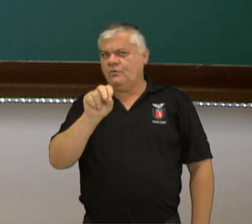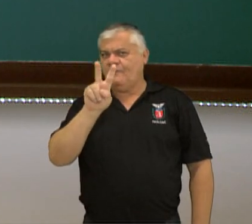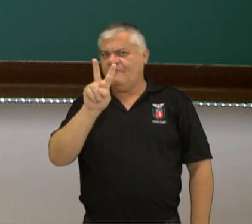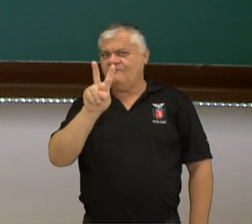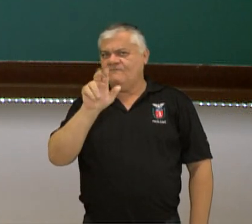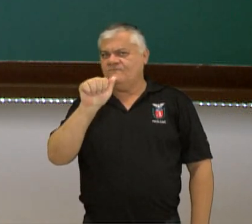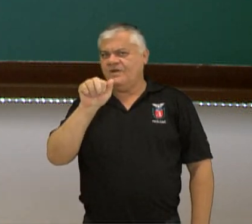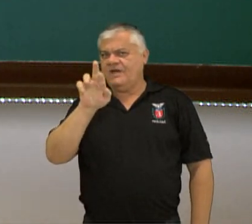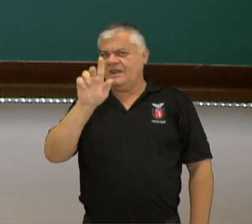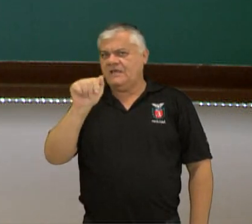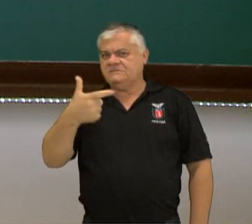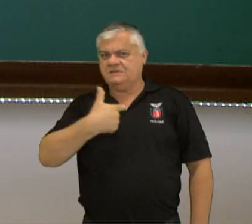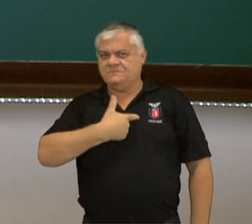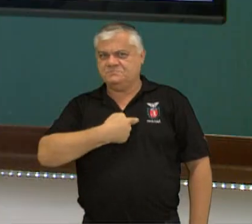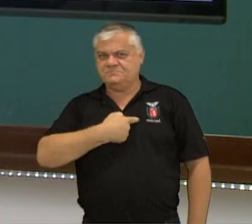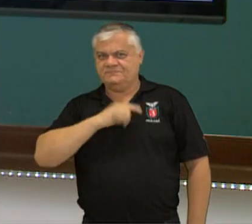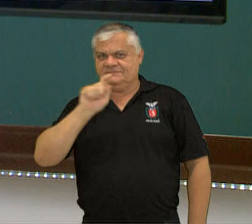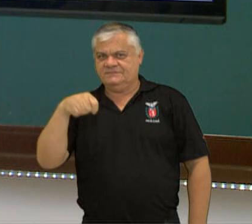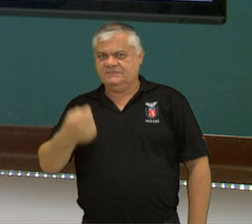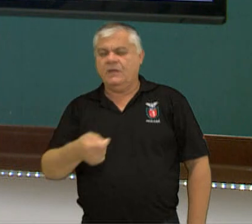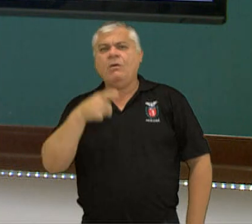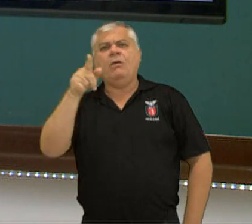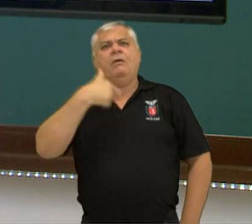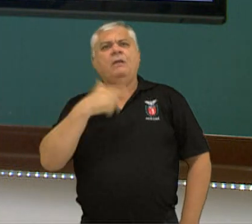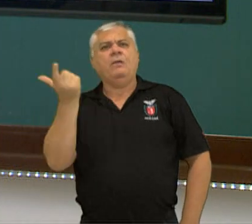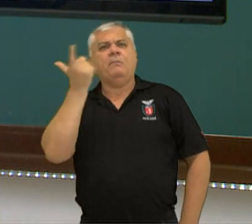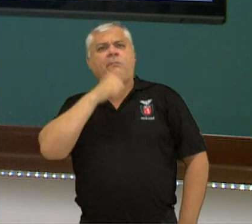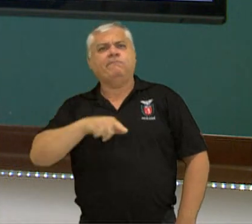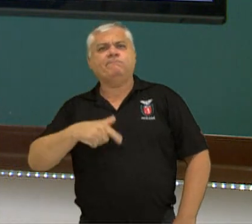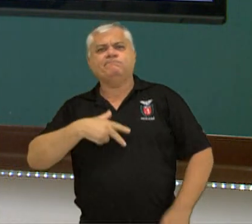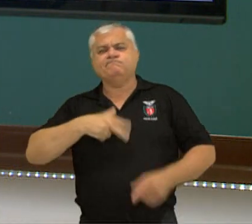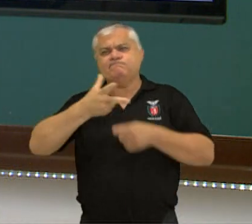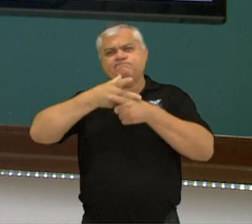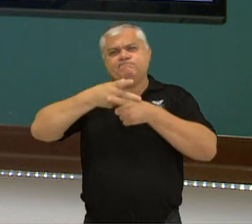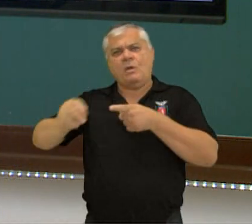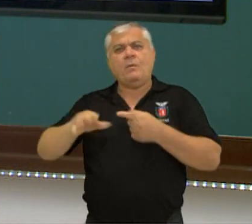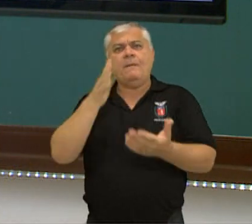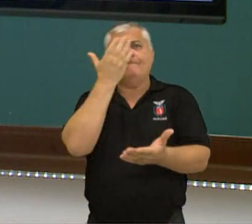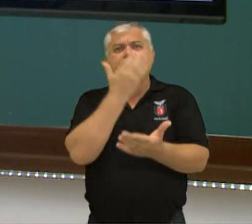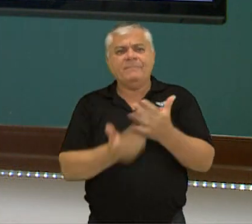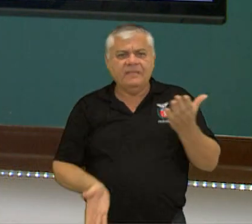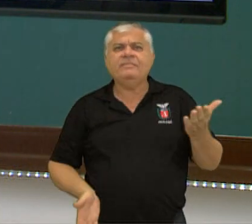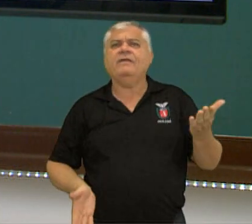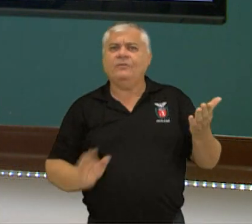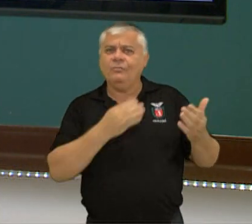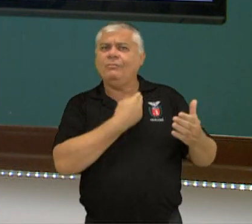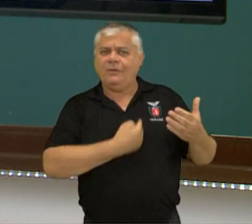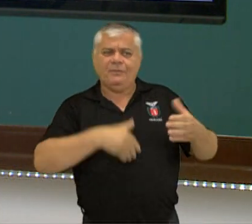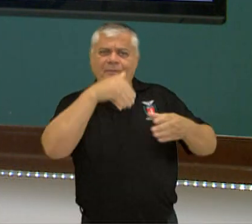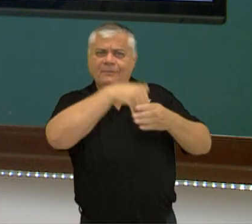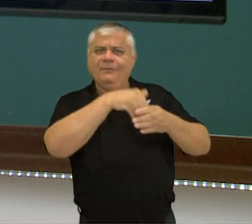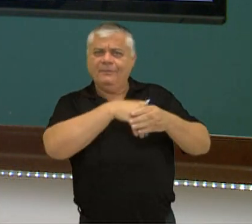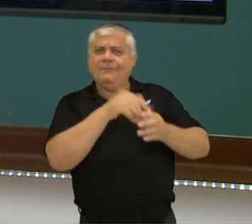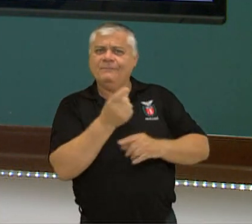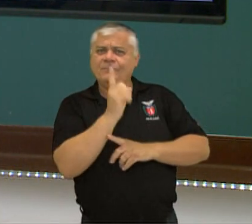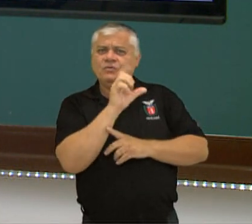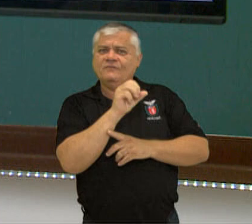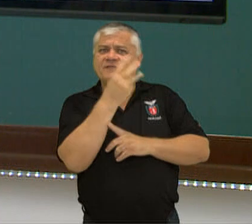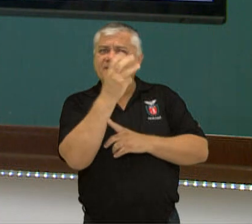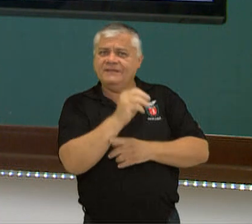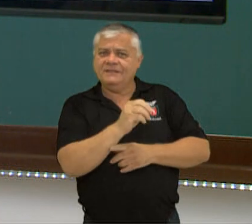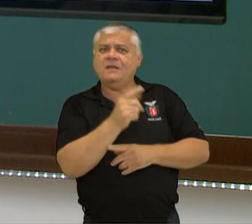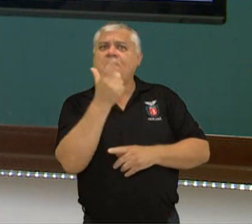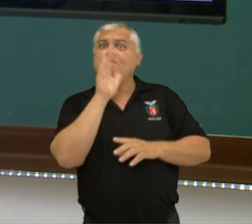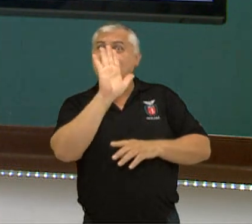que chegou ao poder, Getúlio Vargas, mesmo depois de perder a eleição presidencial de 1930,